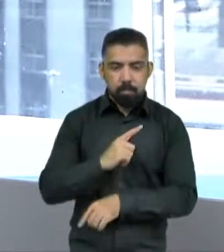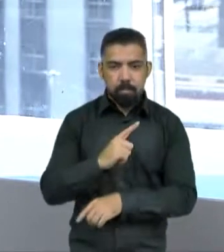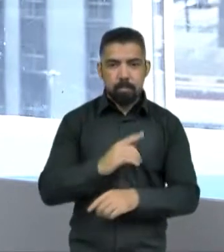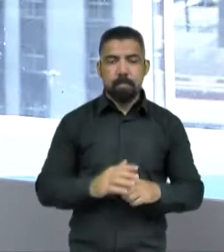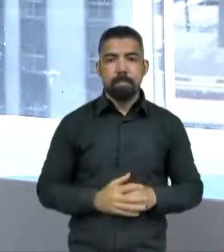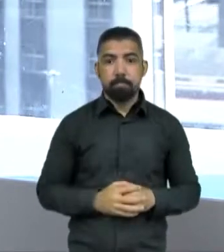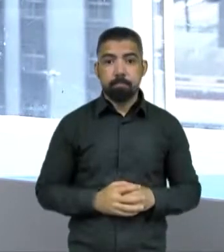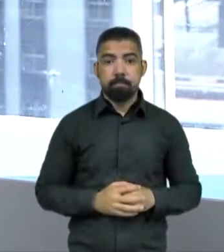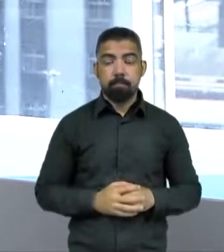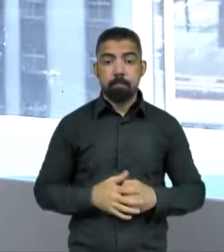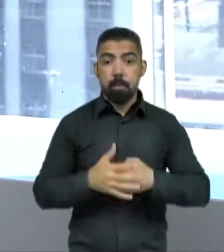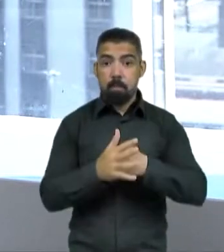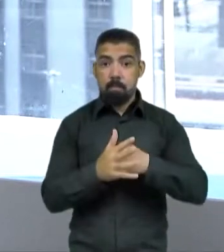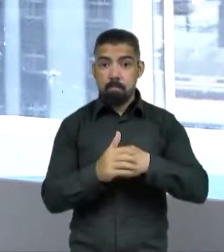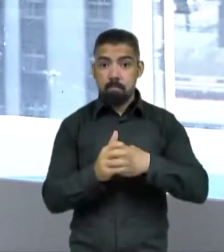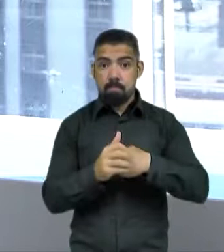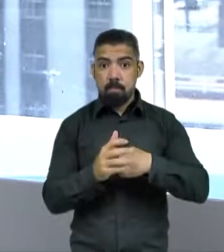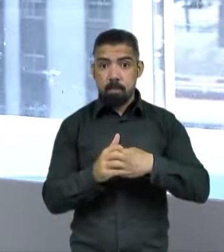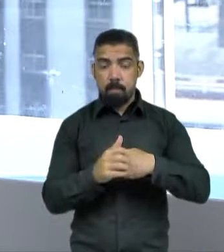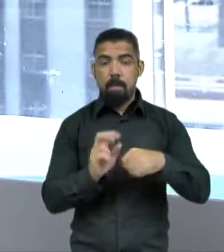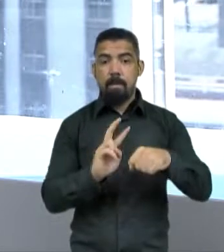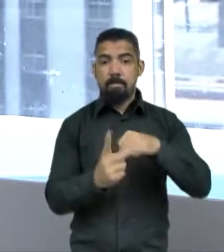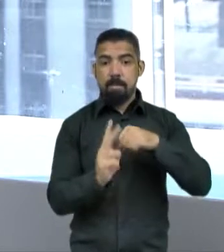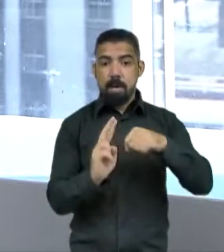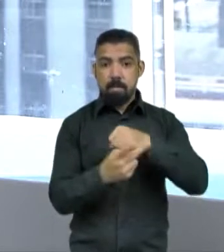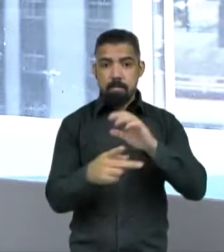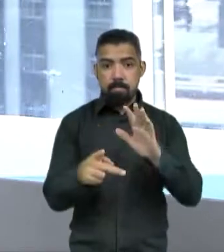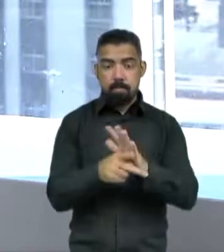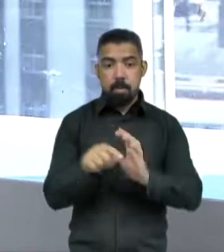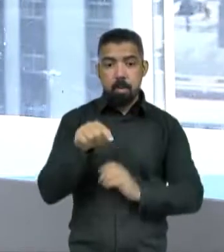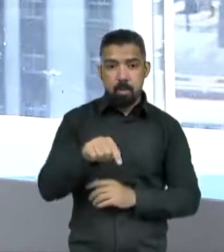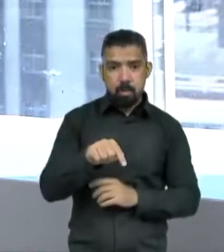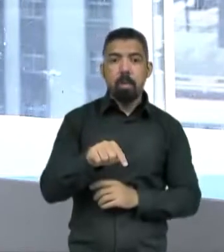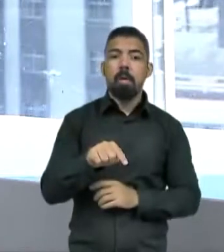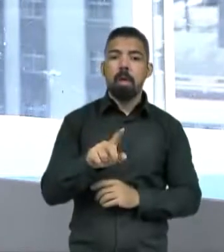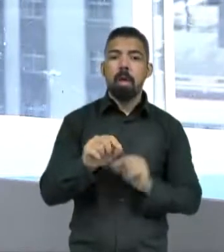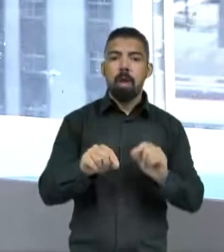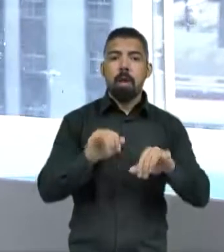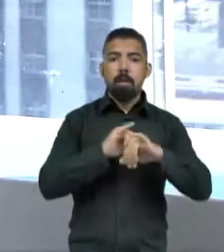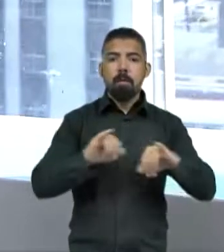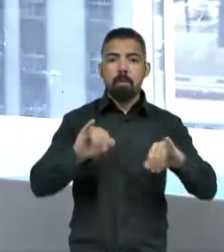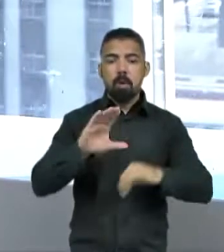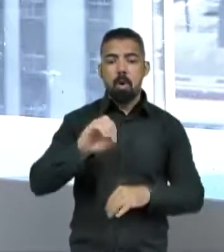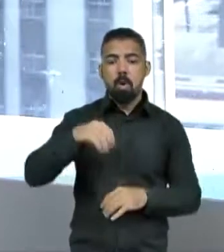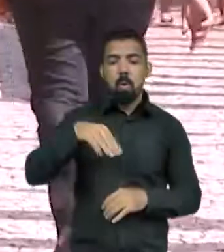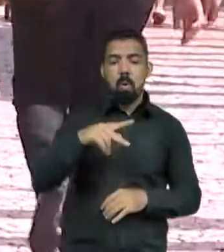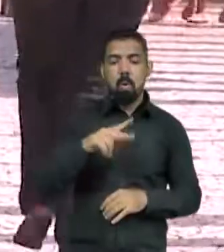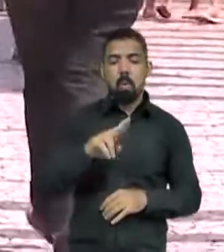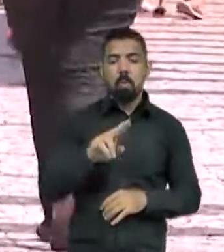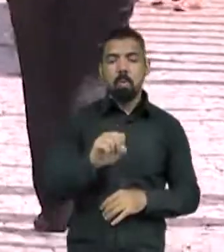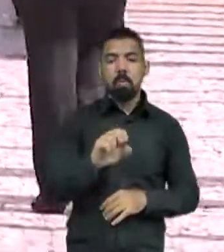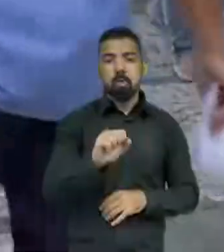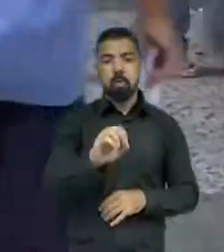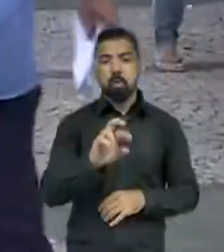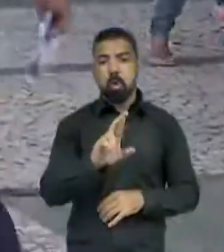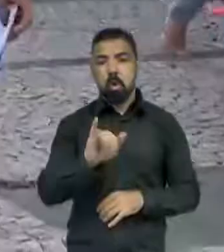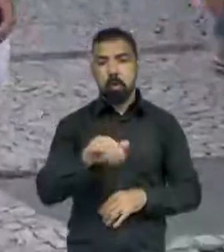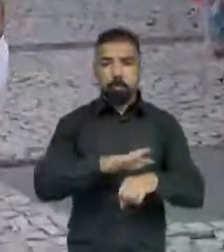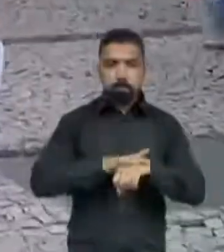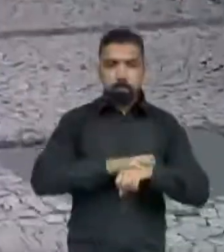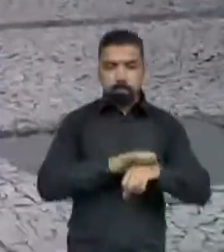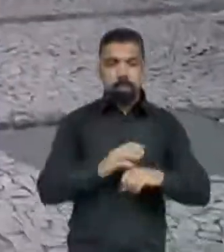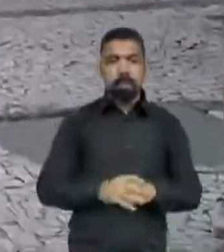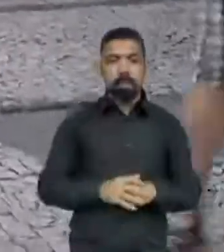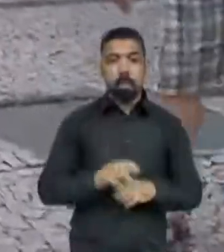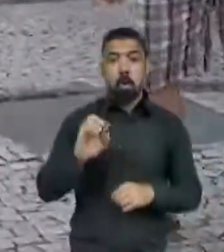macacos entra na lista nacional de notificação compulsória de doenças. Organização Mundial da Saúde divulga